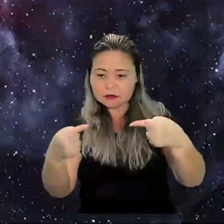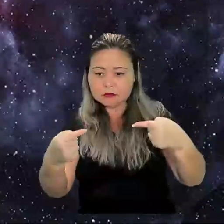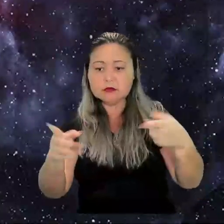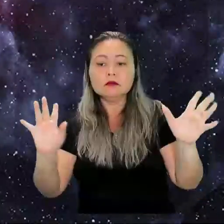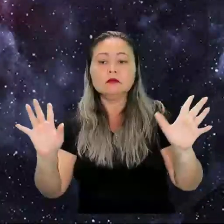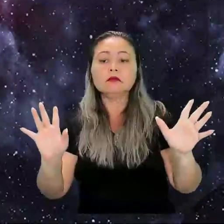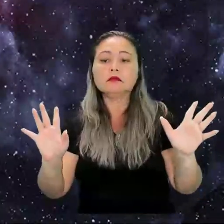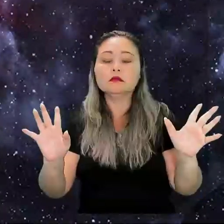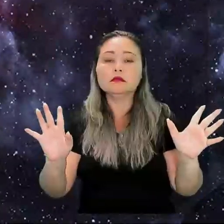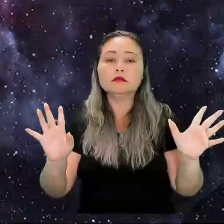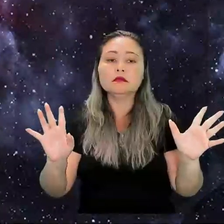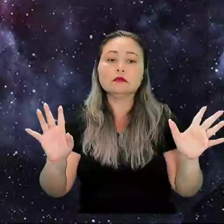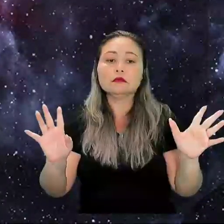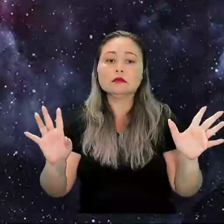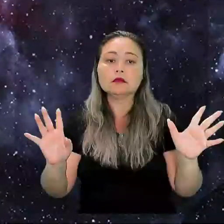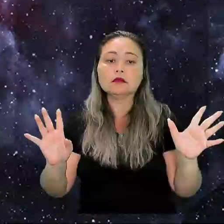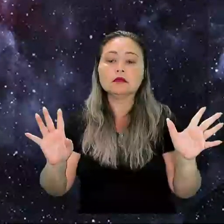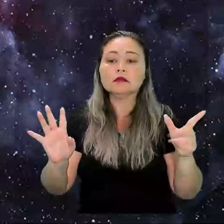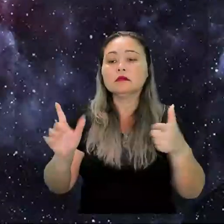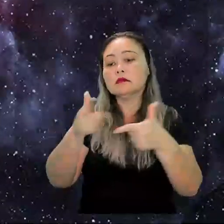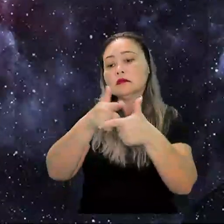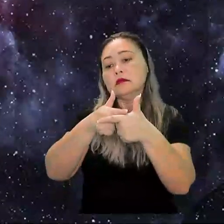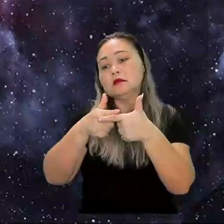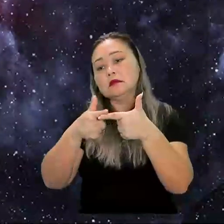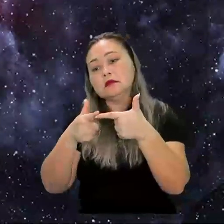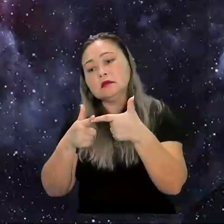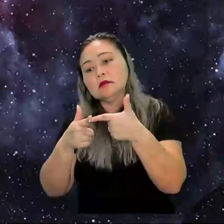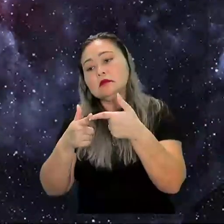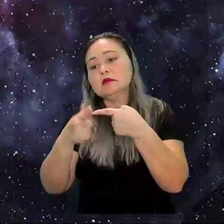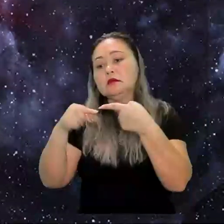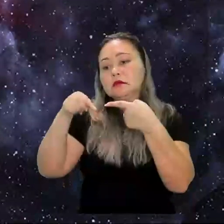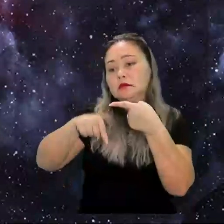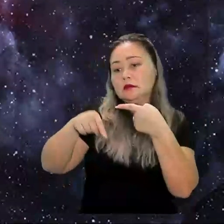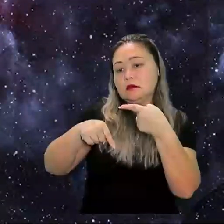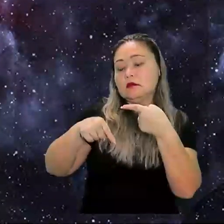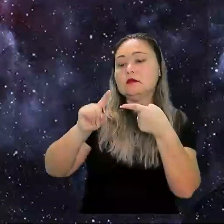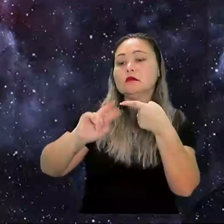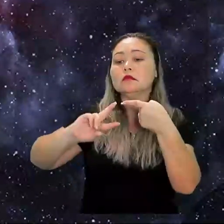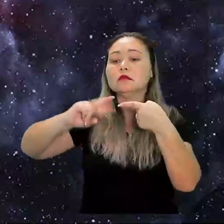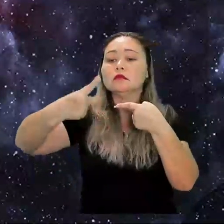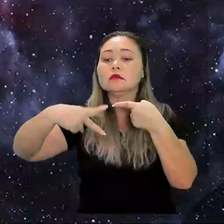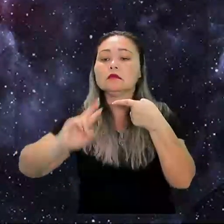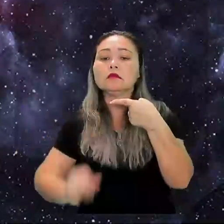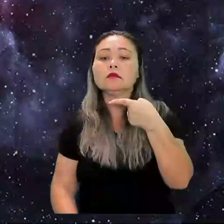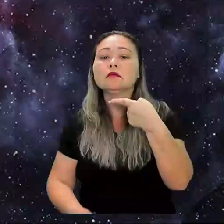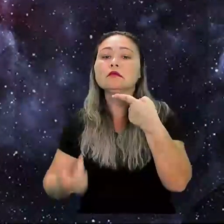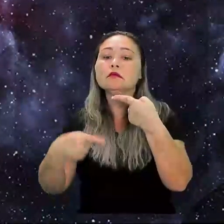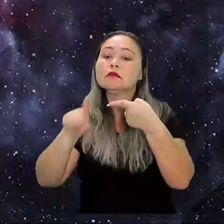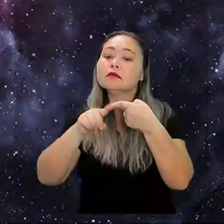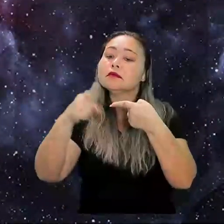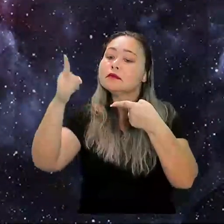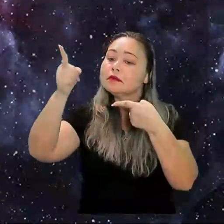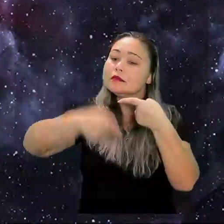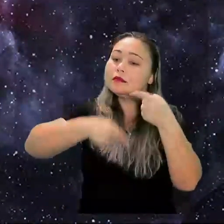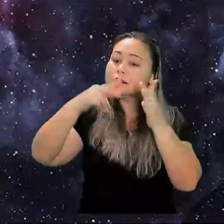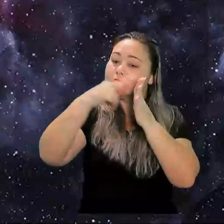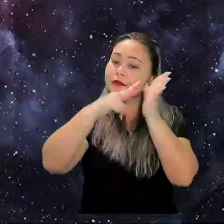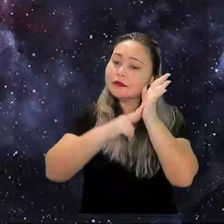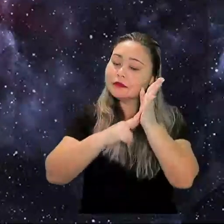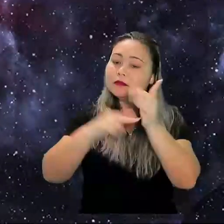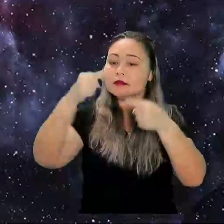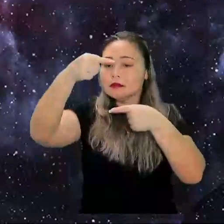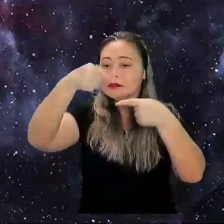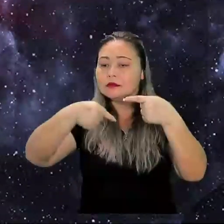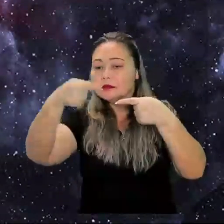caso, na divisão, né? Um quociente é uma razão, uma divisão. E ainda também regra de 3. Gente, olha,